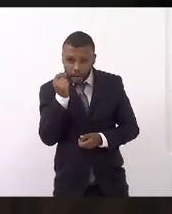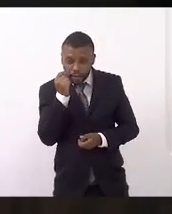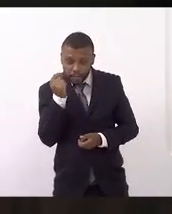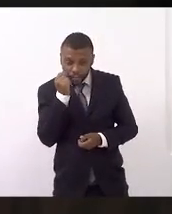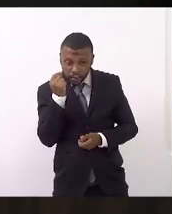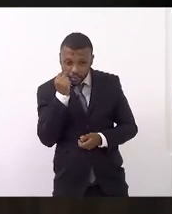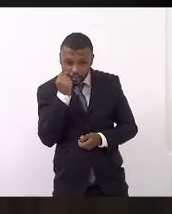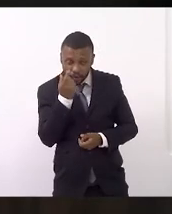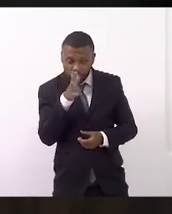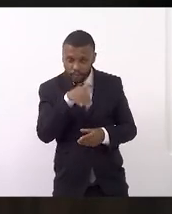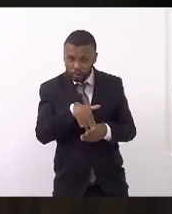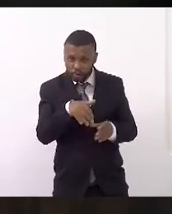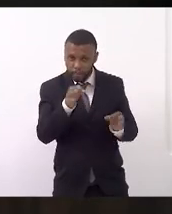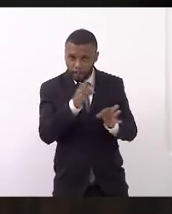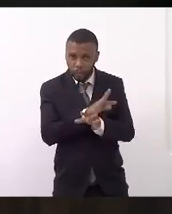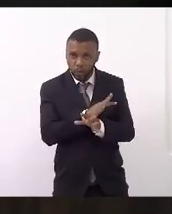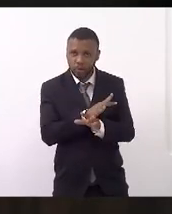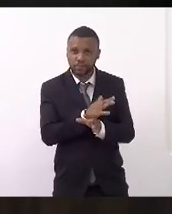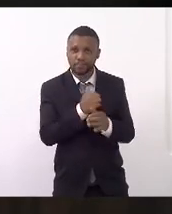Votaram